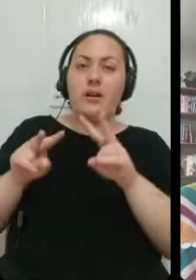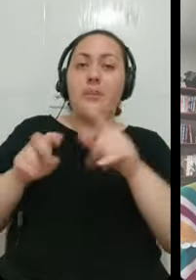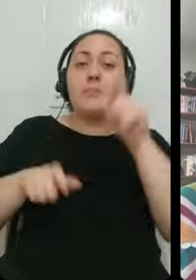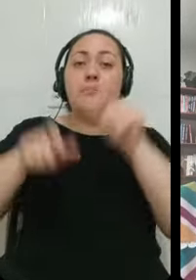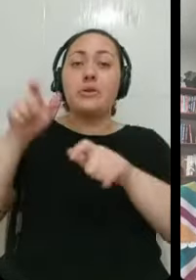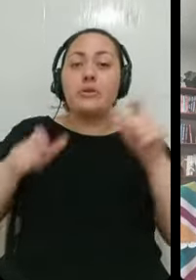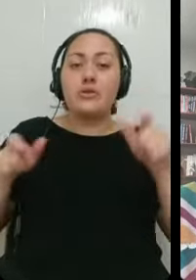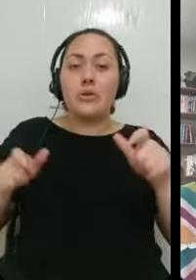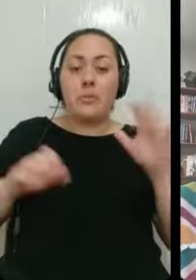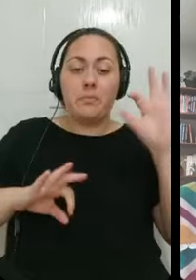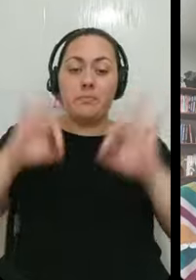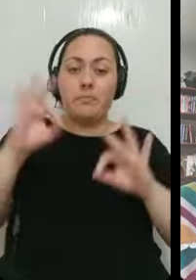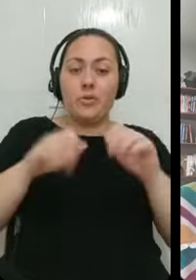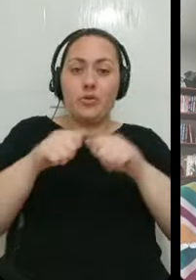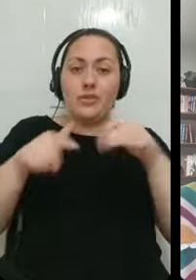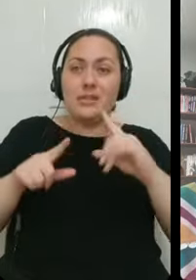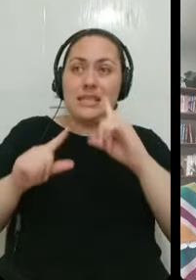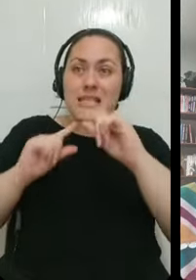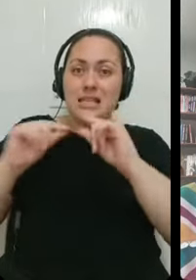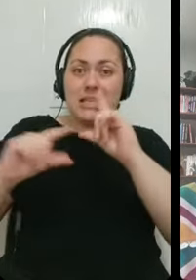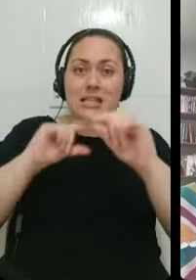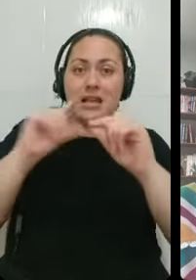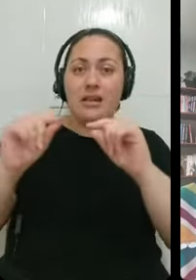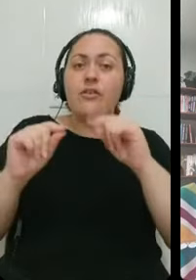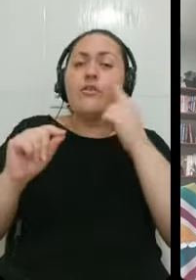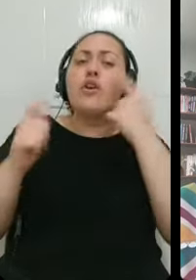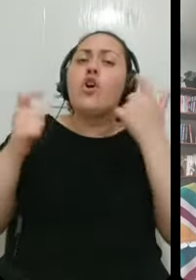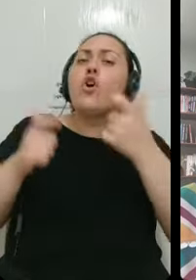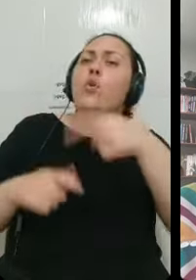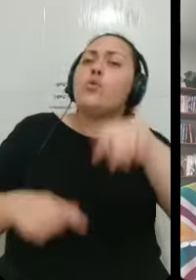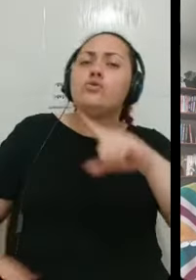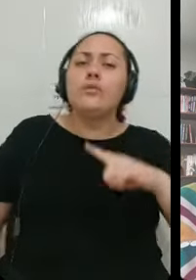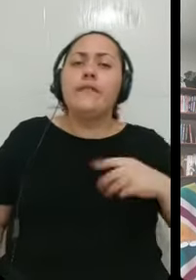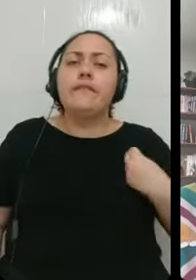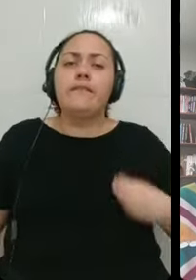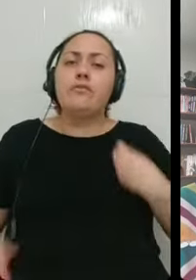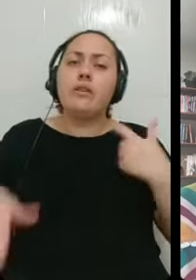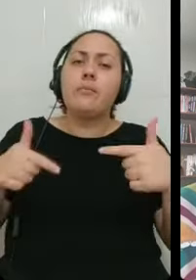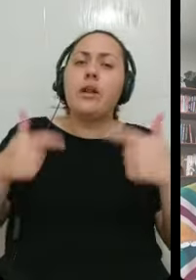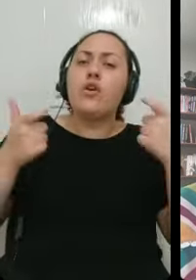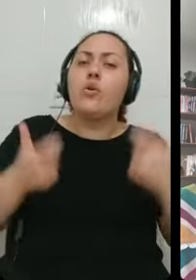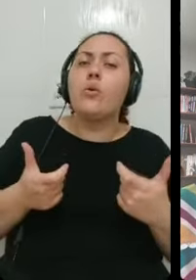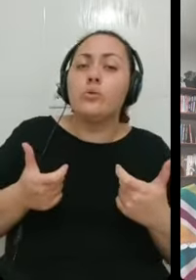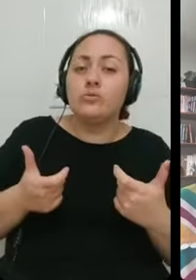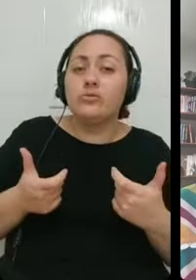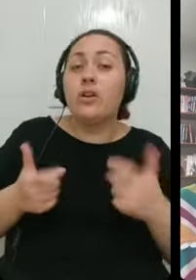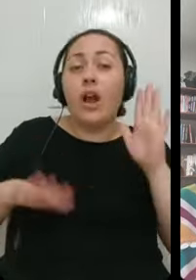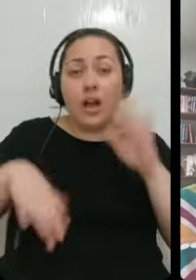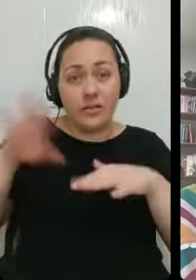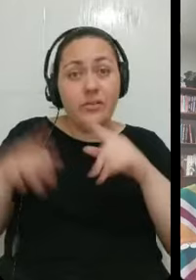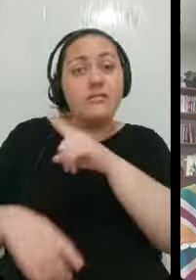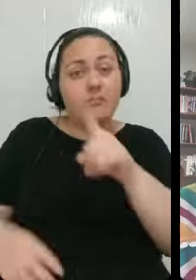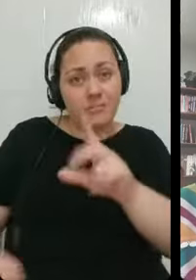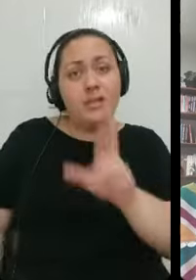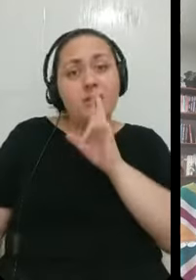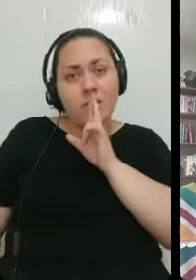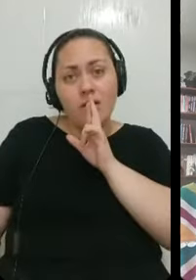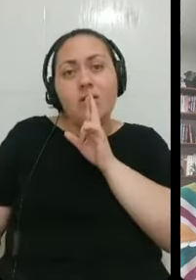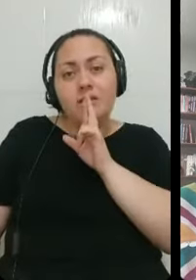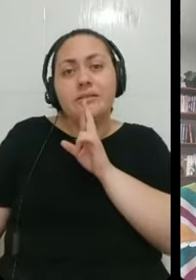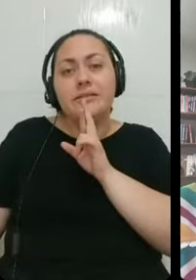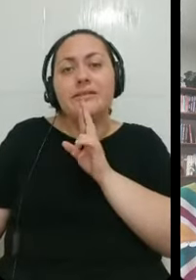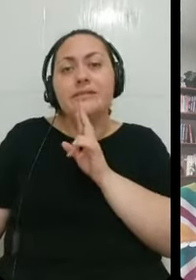né, ver onde eles estão, né, e muitas vezes a gente tem retorno deles. Ah, eu.